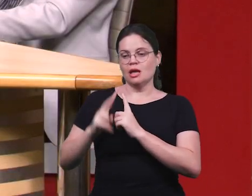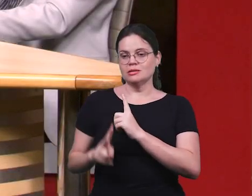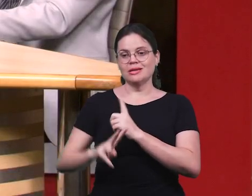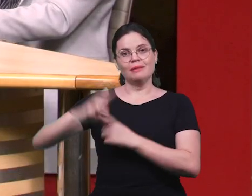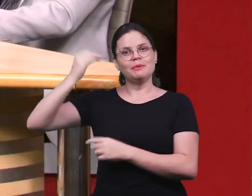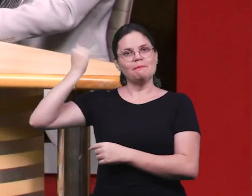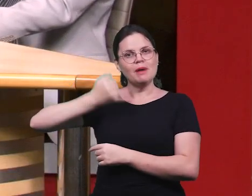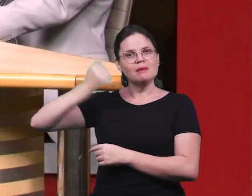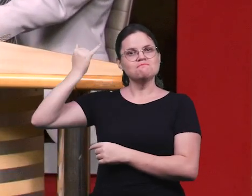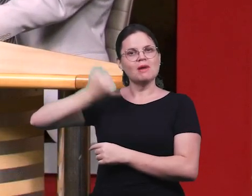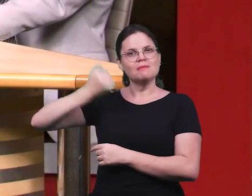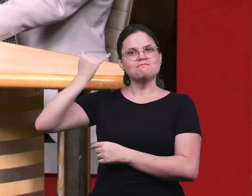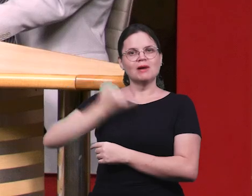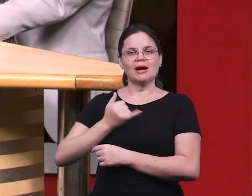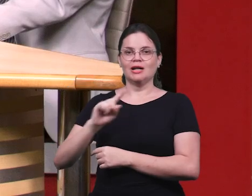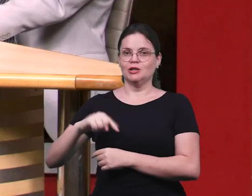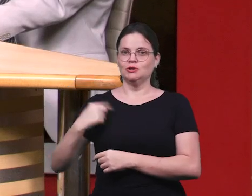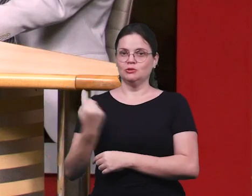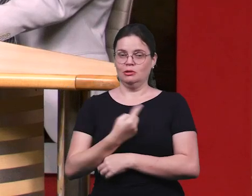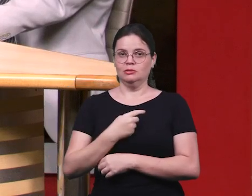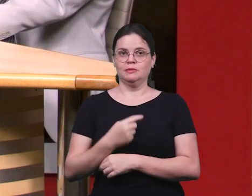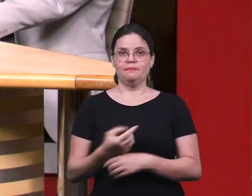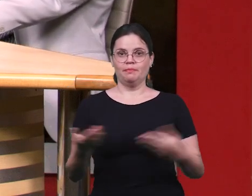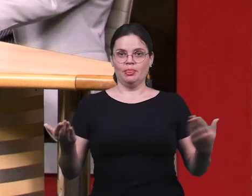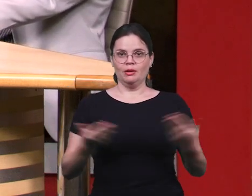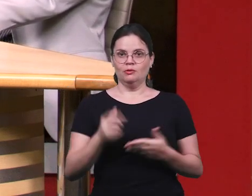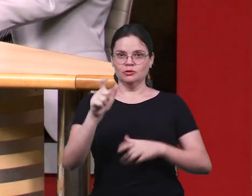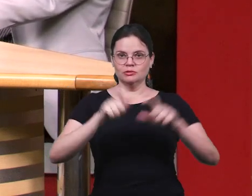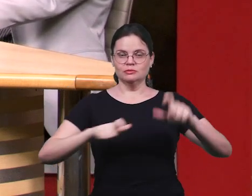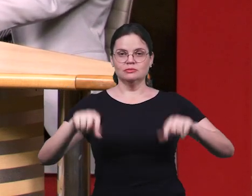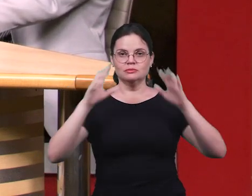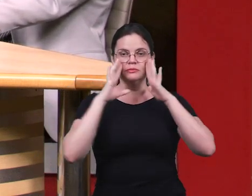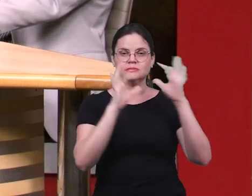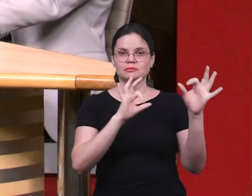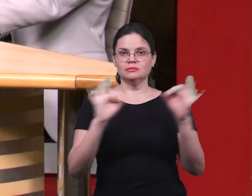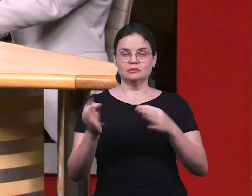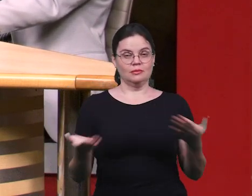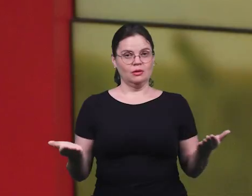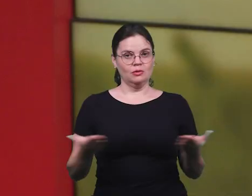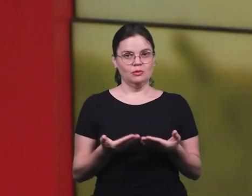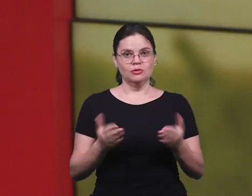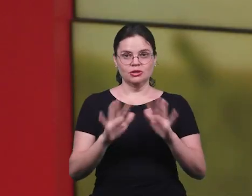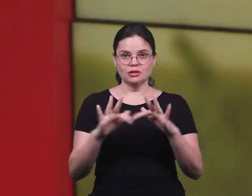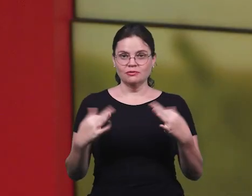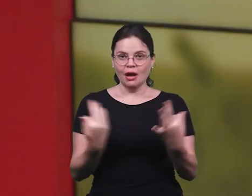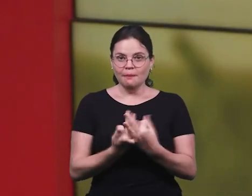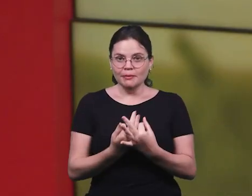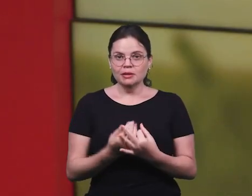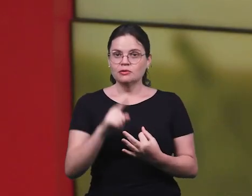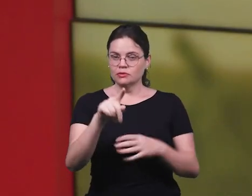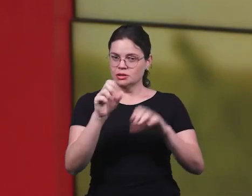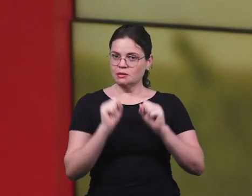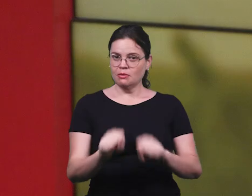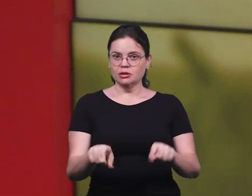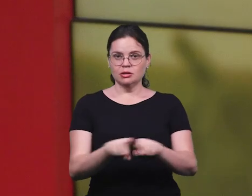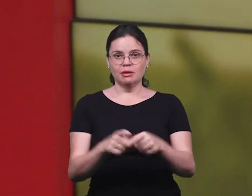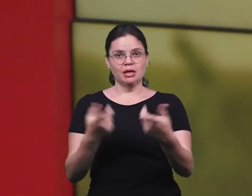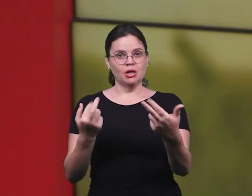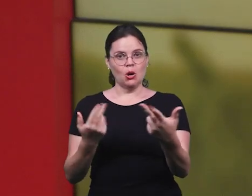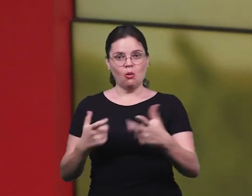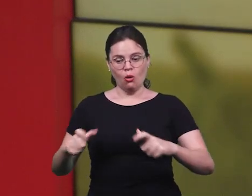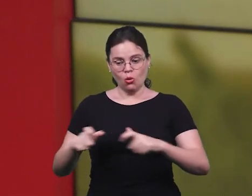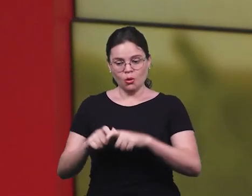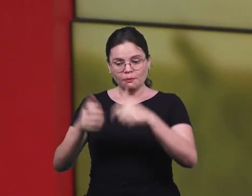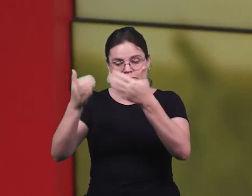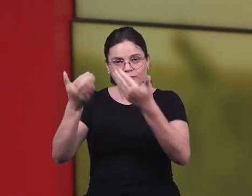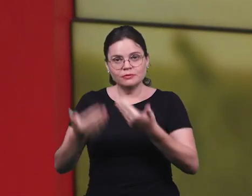da história da igreja. As famílias que hoje estão participando, assistindo conosco, você pode ser um remanescente. E o que